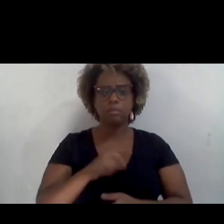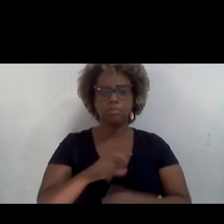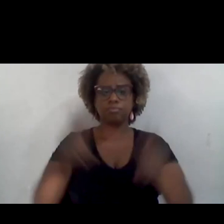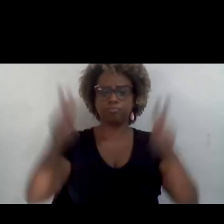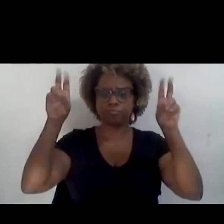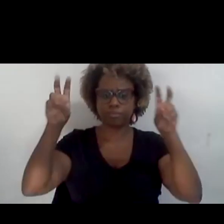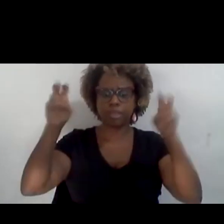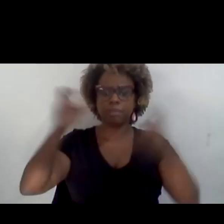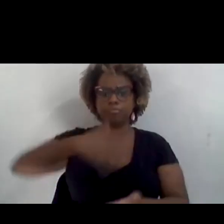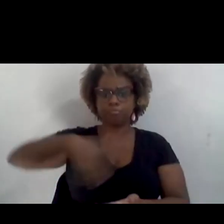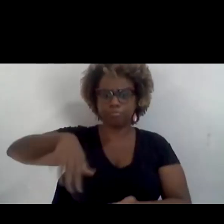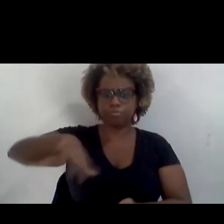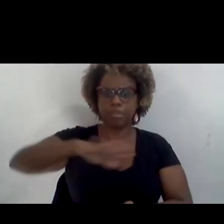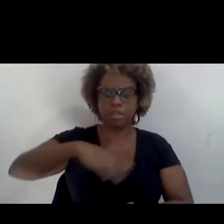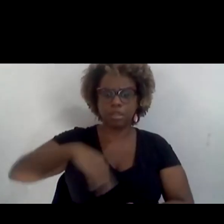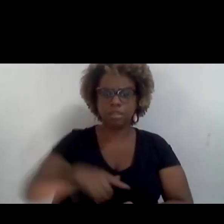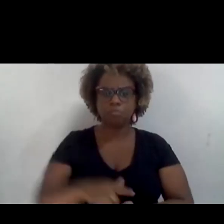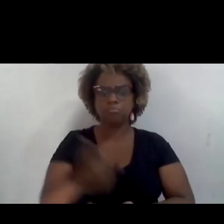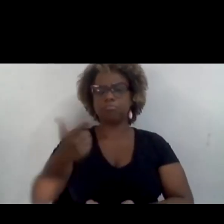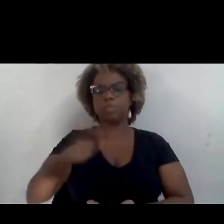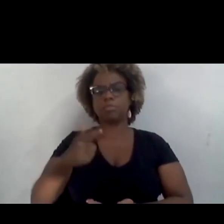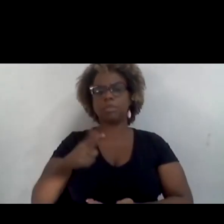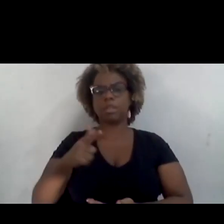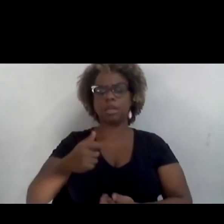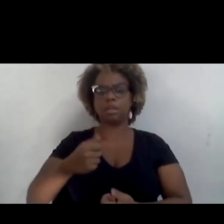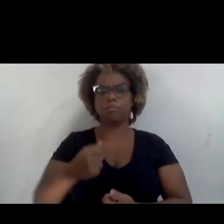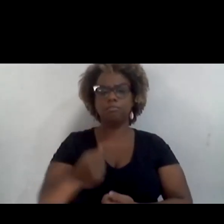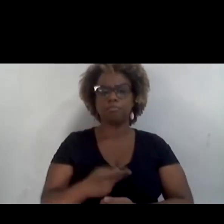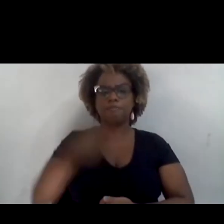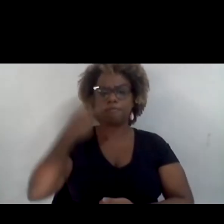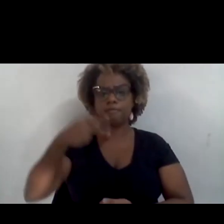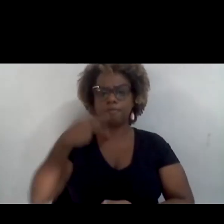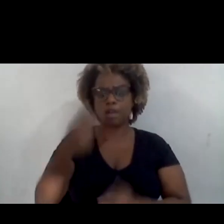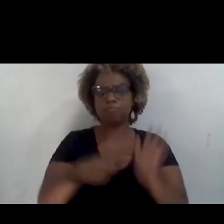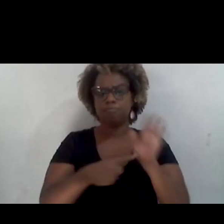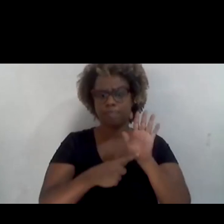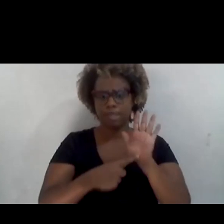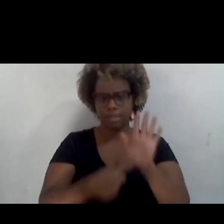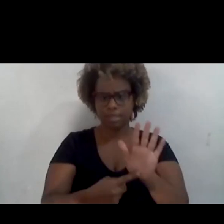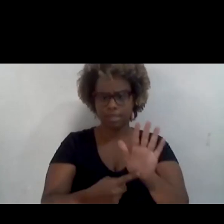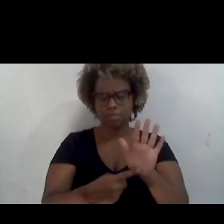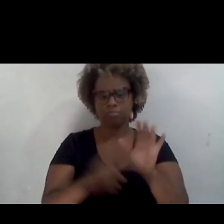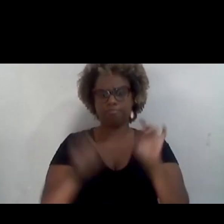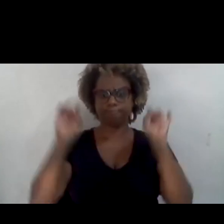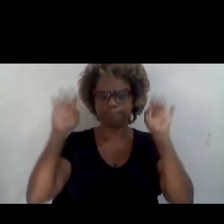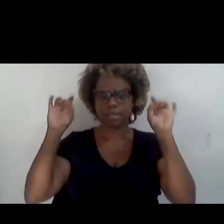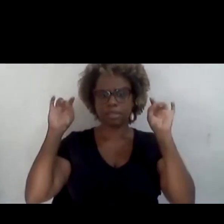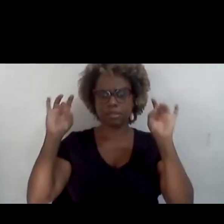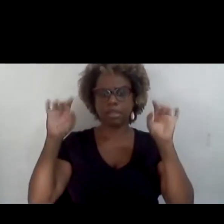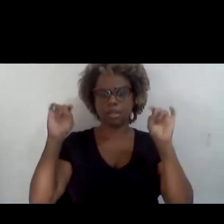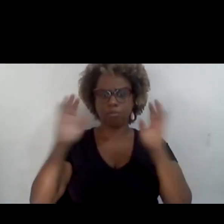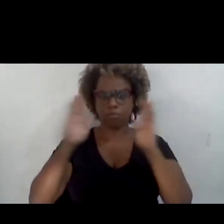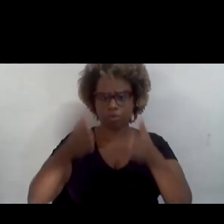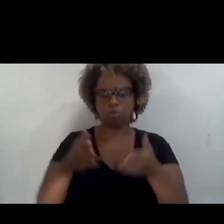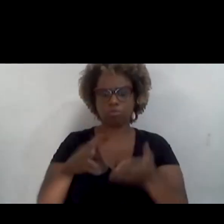dança, até porque a gente não teve aqui uma fala, né, com a apresentação mais detalhada de dança. Quando você fala em